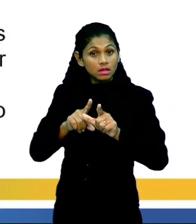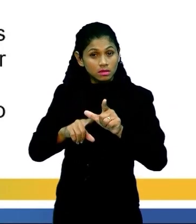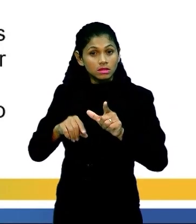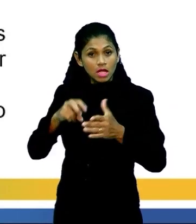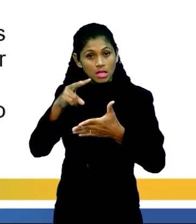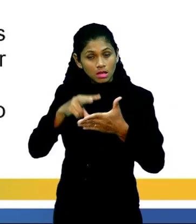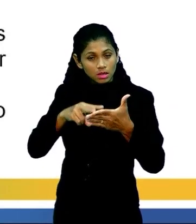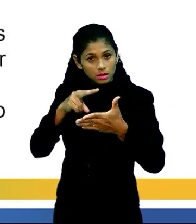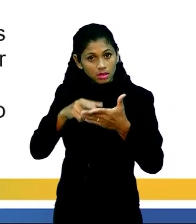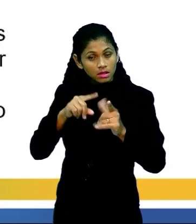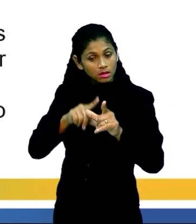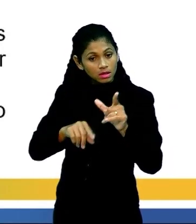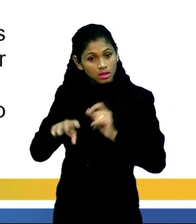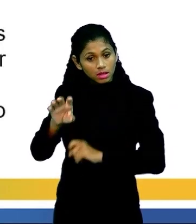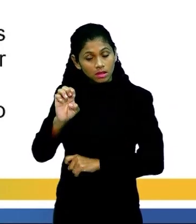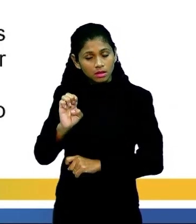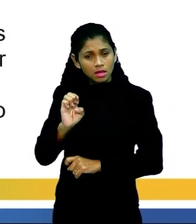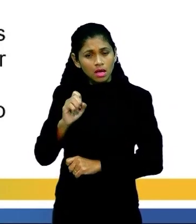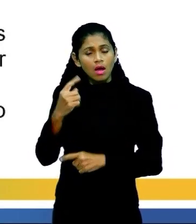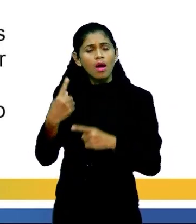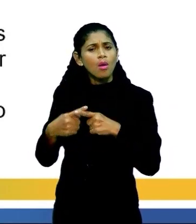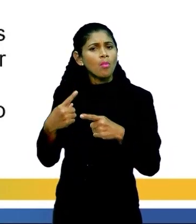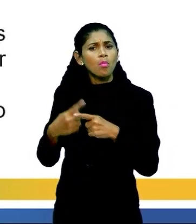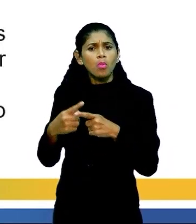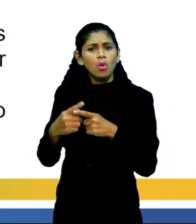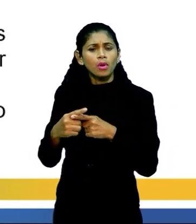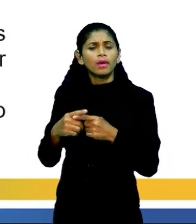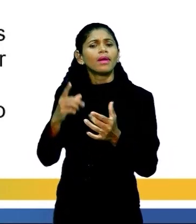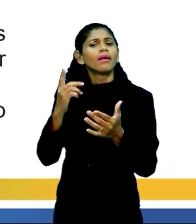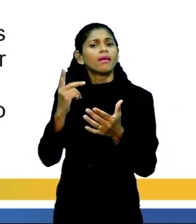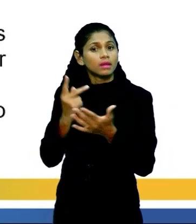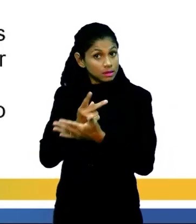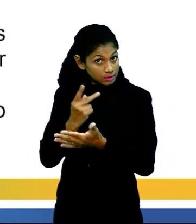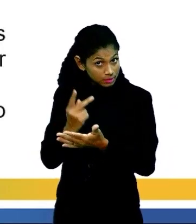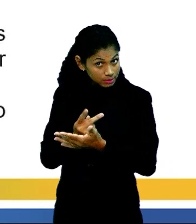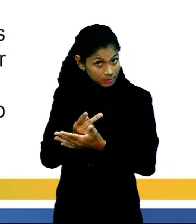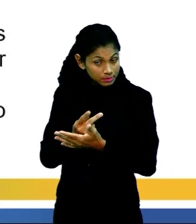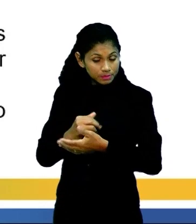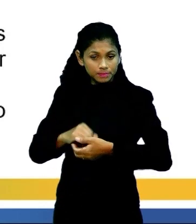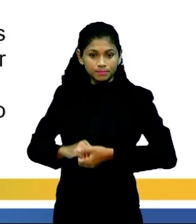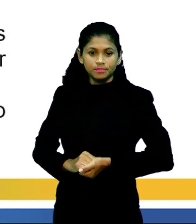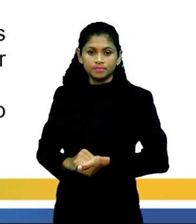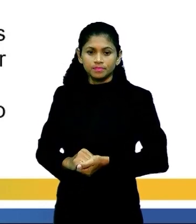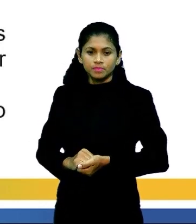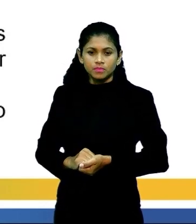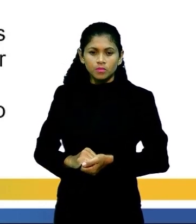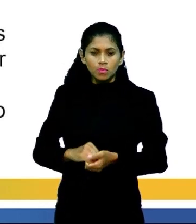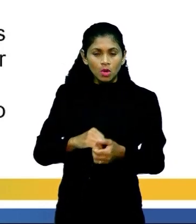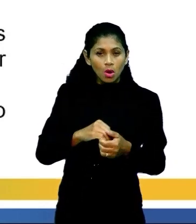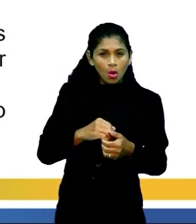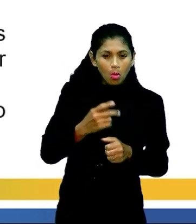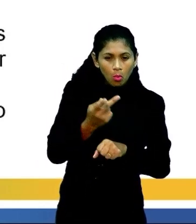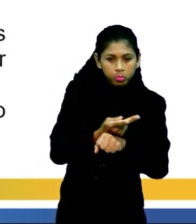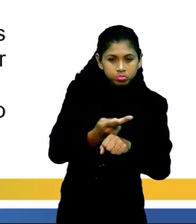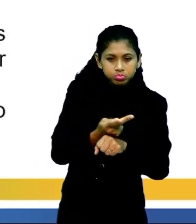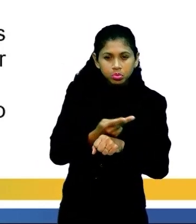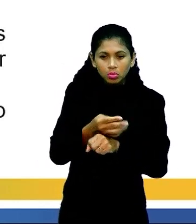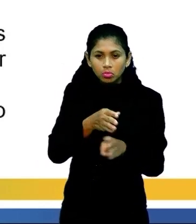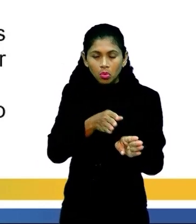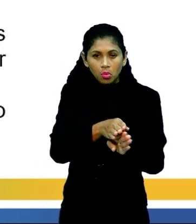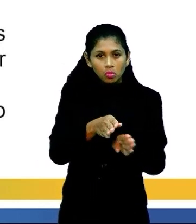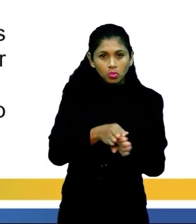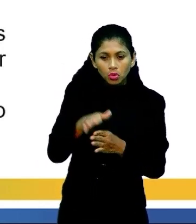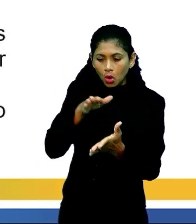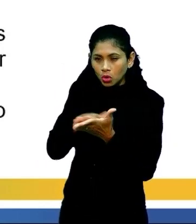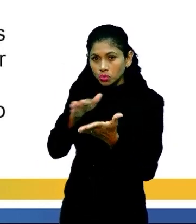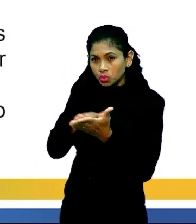que talvez essa não seria a alternativa, ok? Procura ser um guia de princípios do consumismo